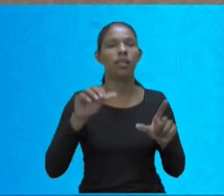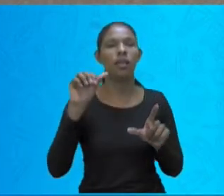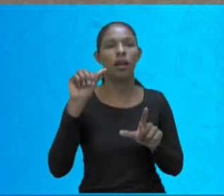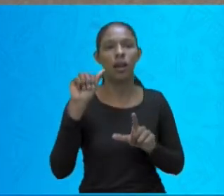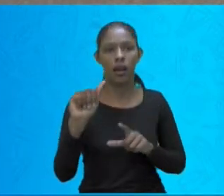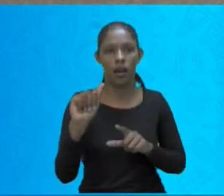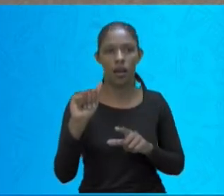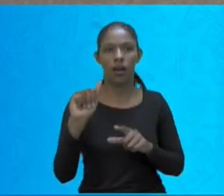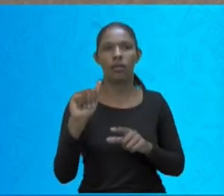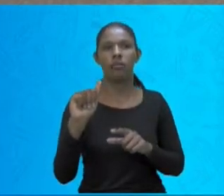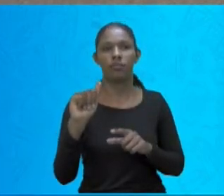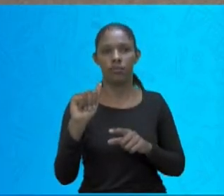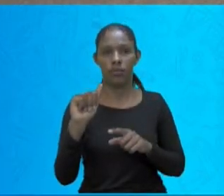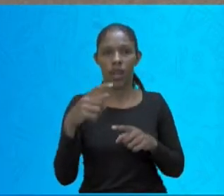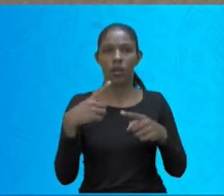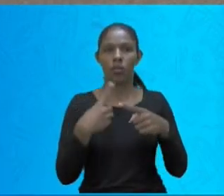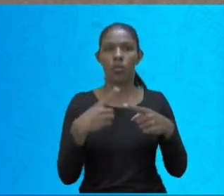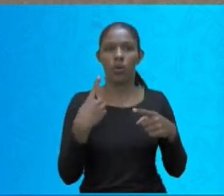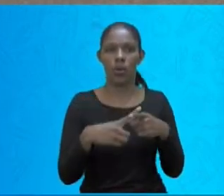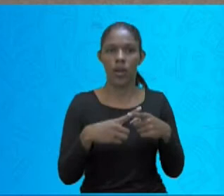cubo B é